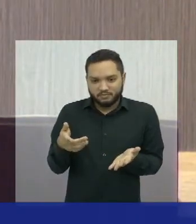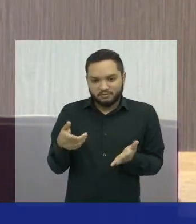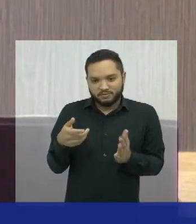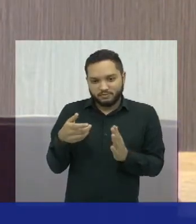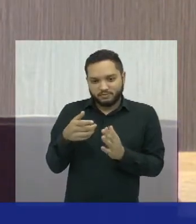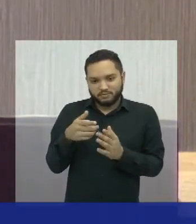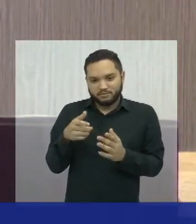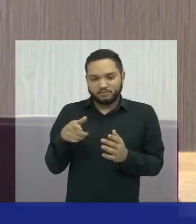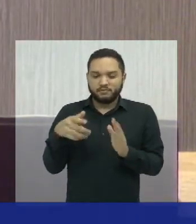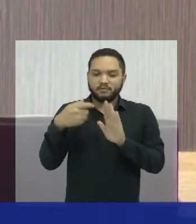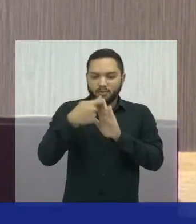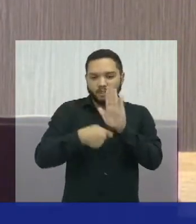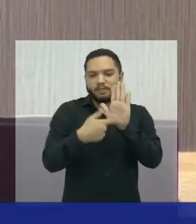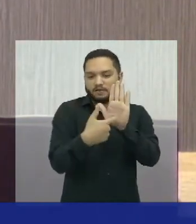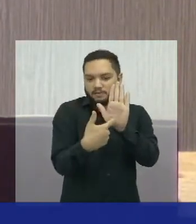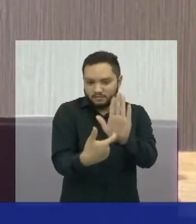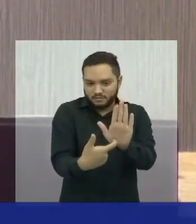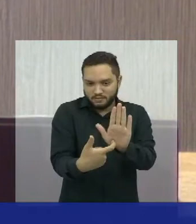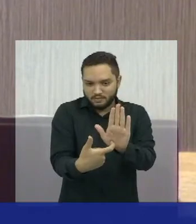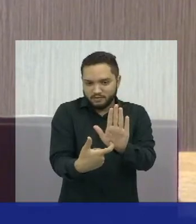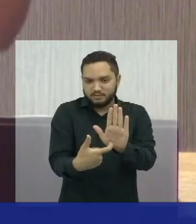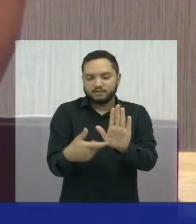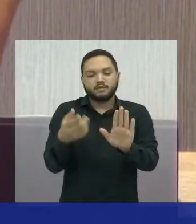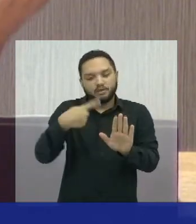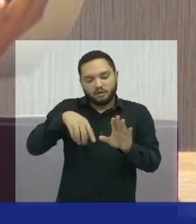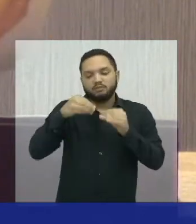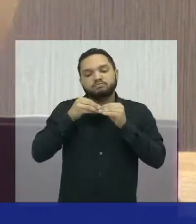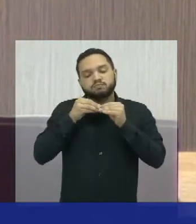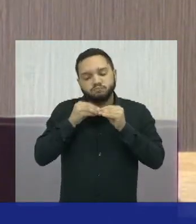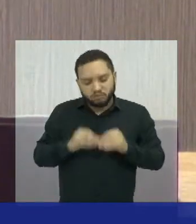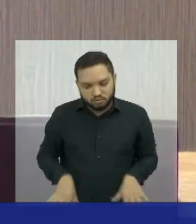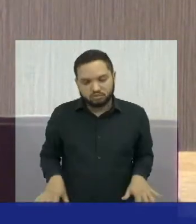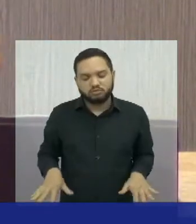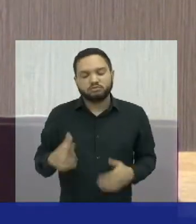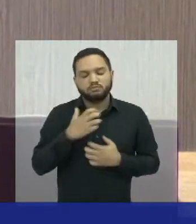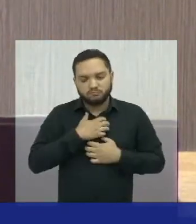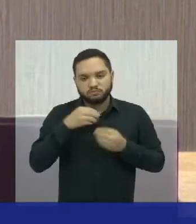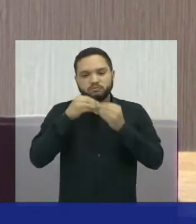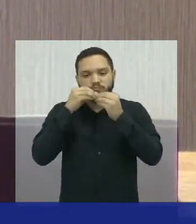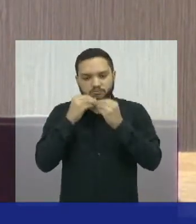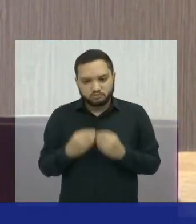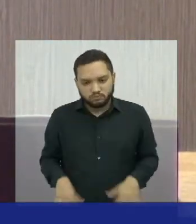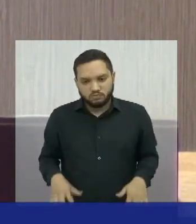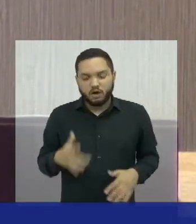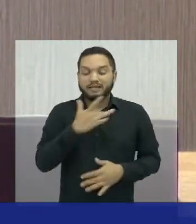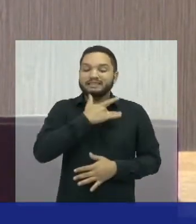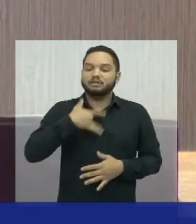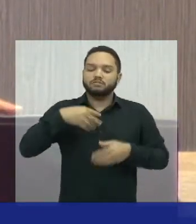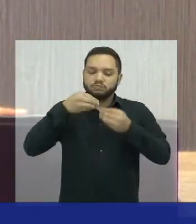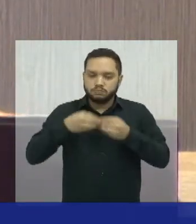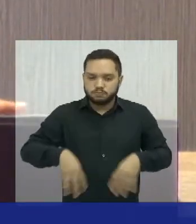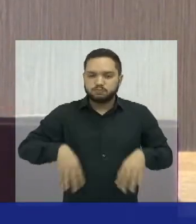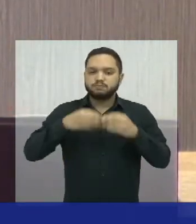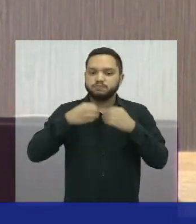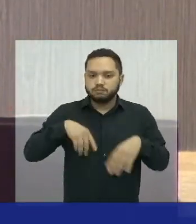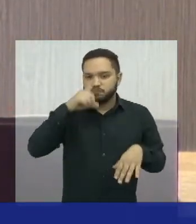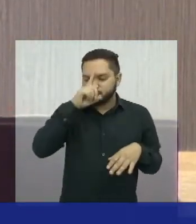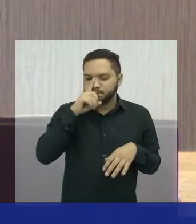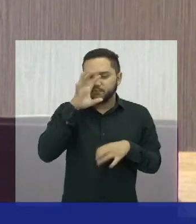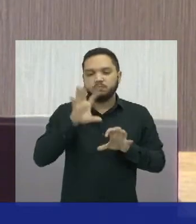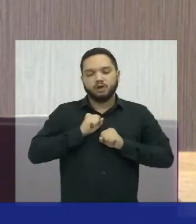pessoal aqui que estão prejudicados com a sua saúde, está sendo comprometida a sua